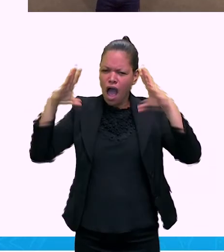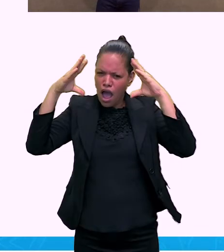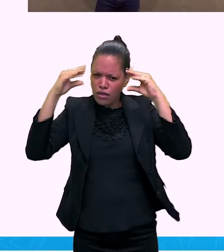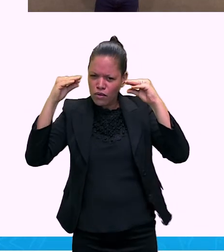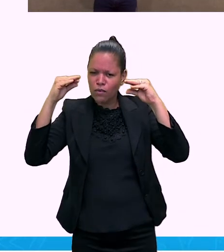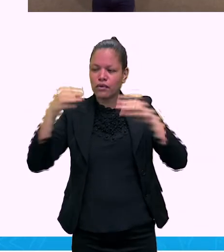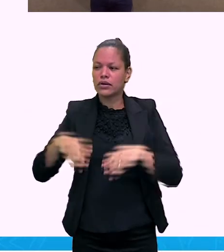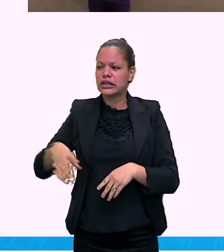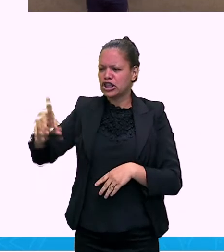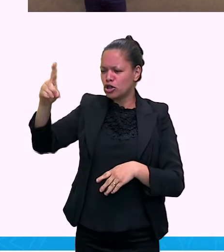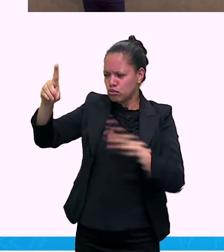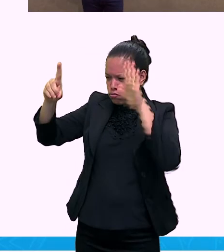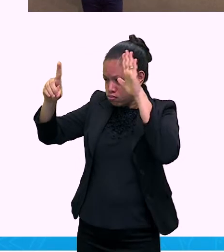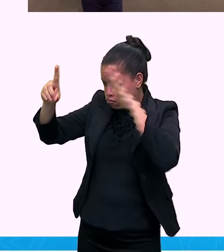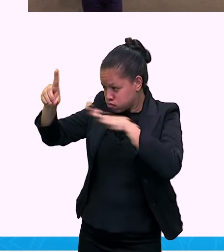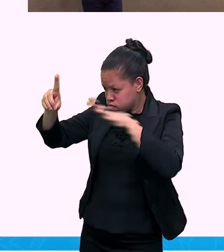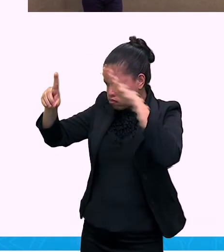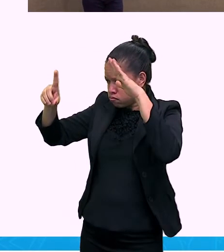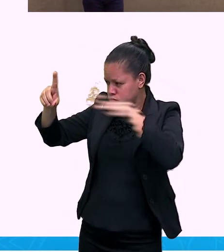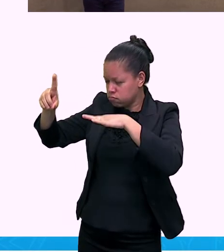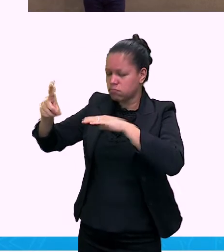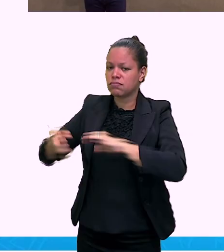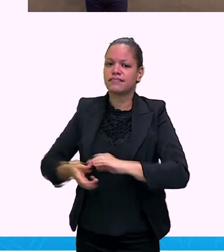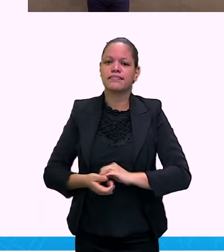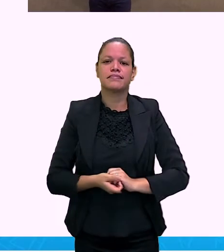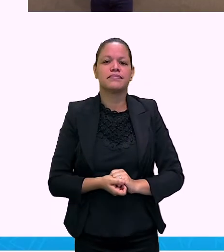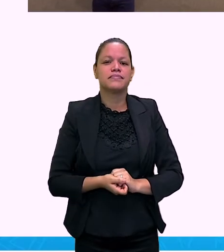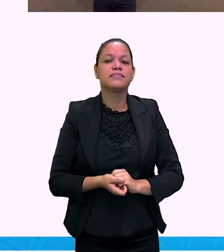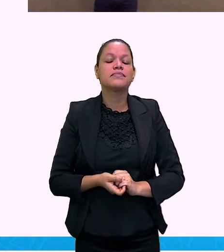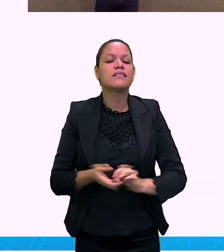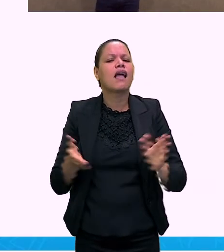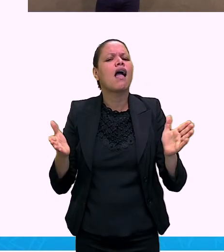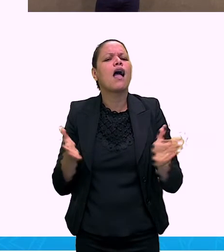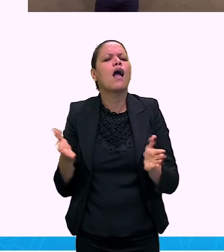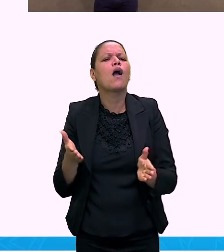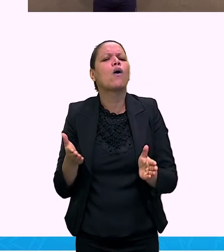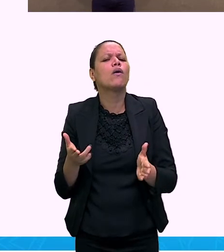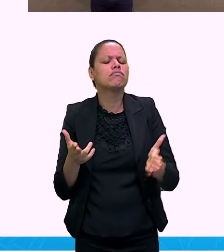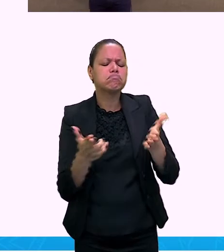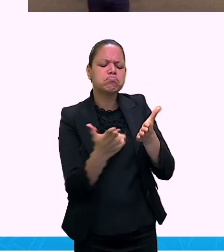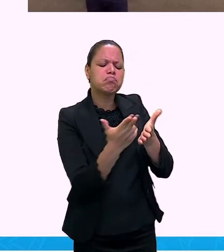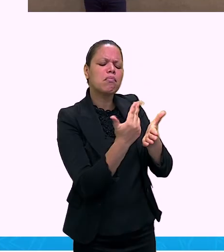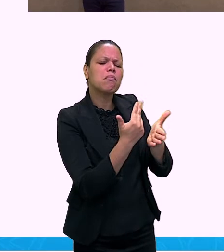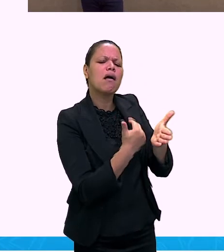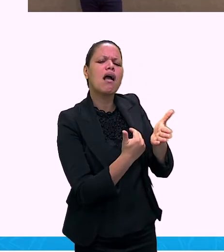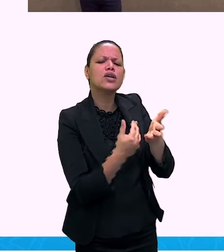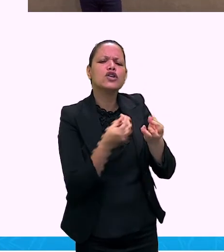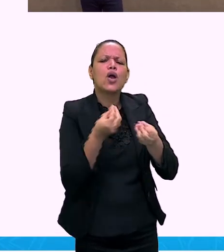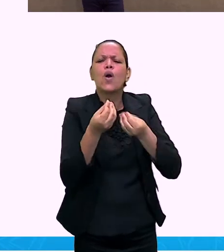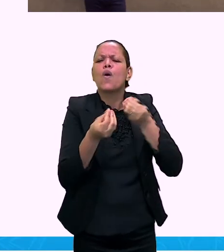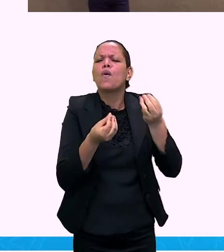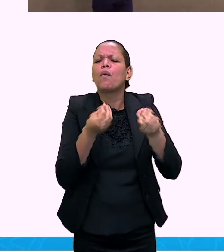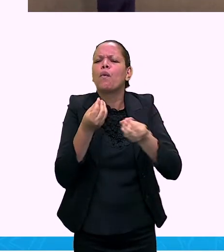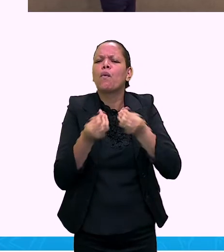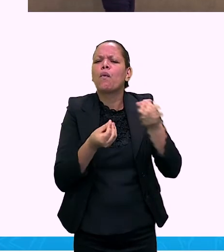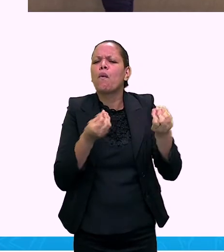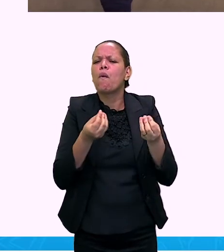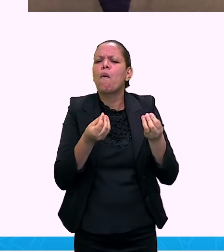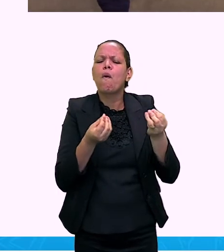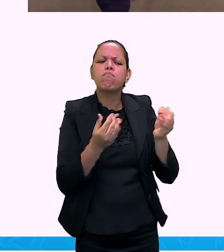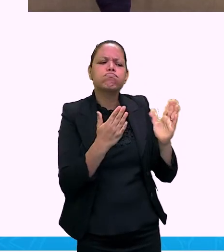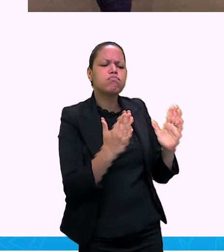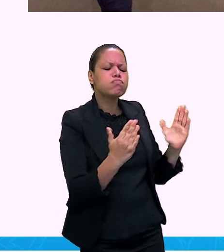deuses. Nós temos aqui agora uma imagem ilustrativa de como seria uma aldeia indígena. Repara que